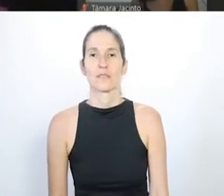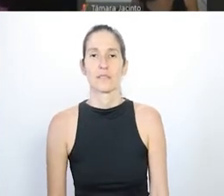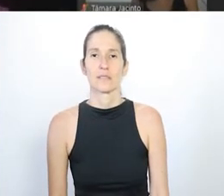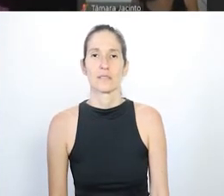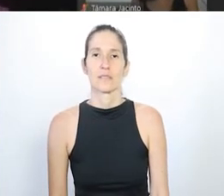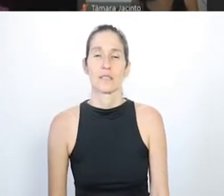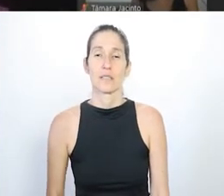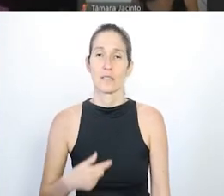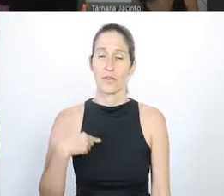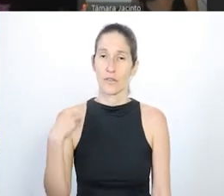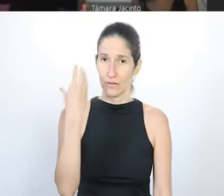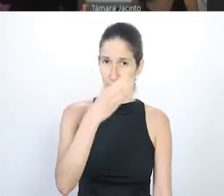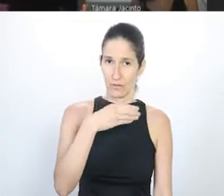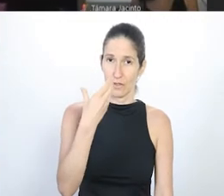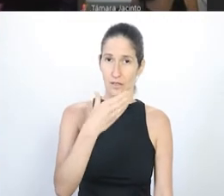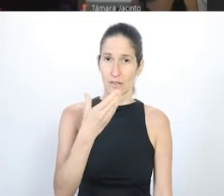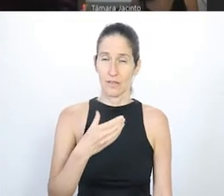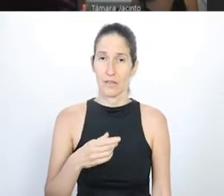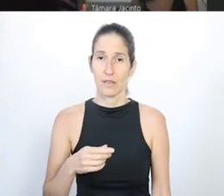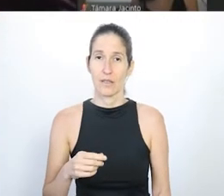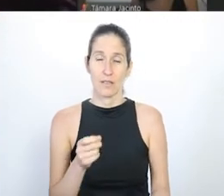gravei agora. Em